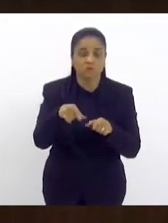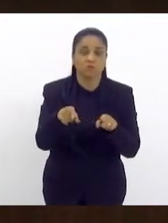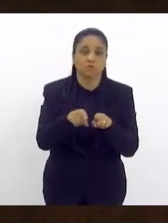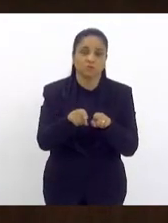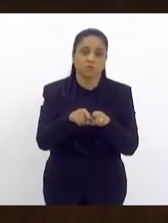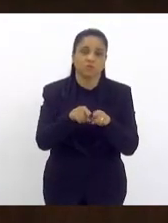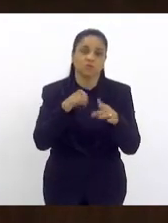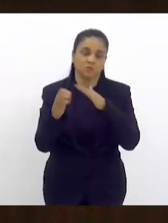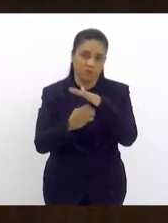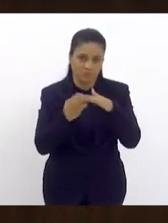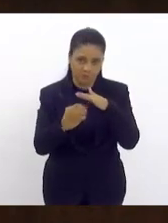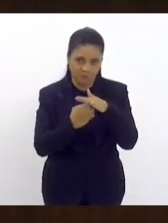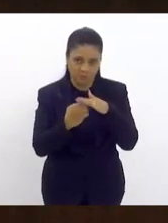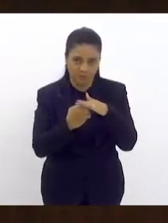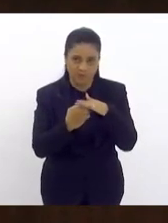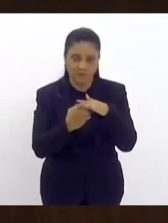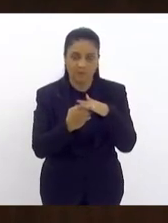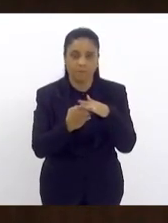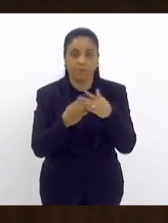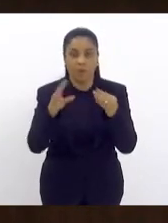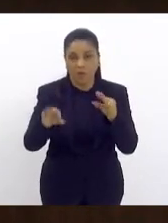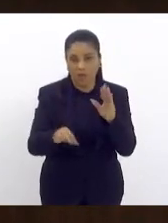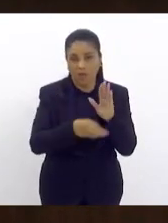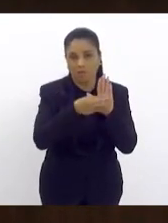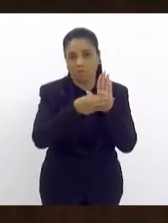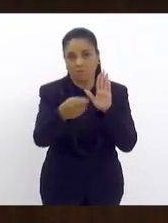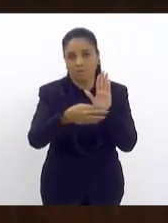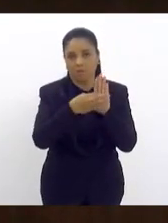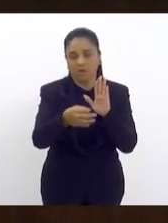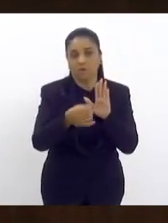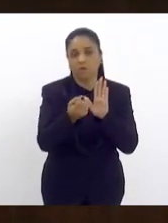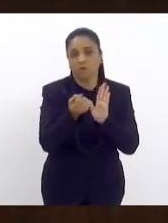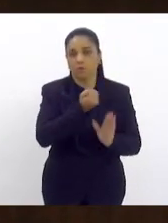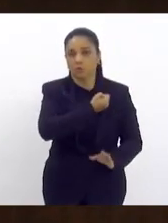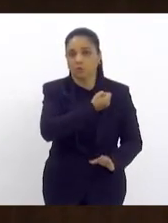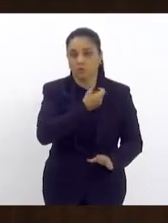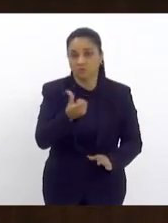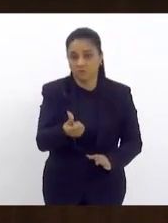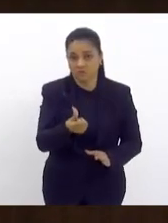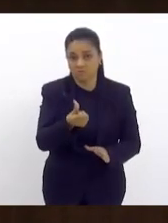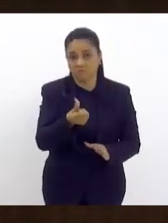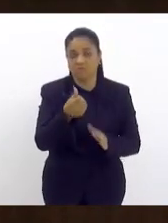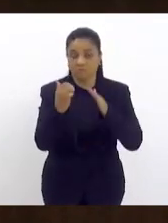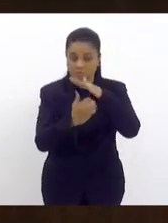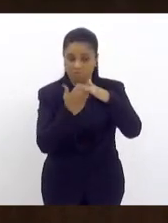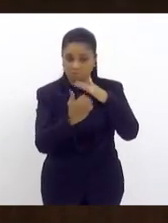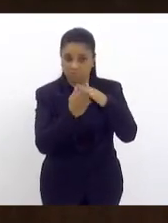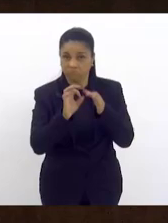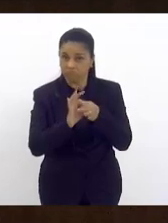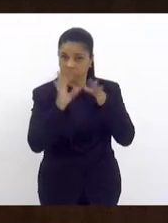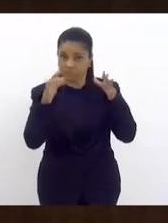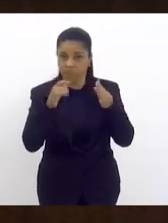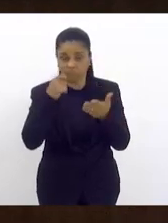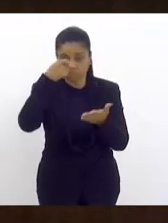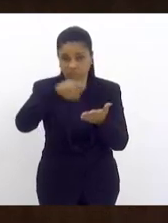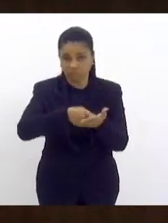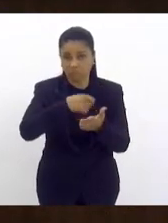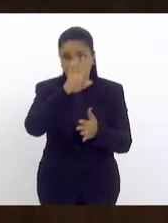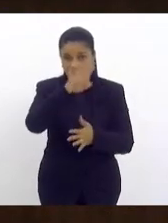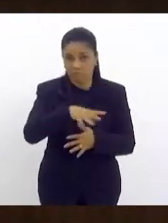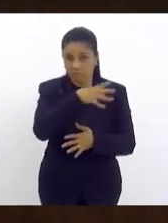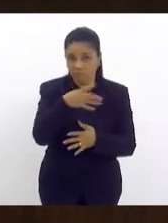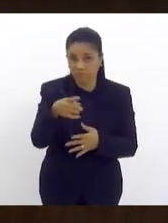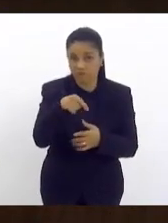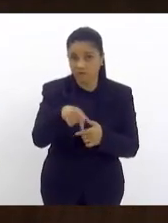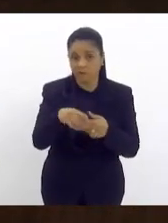então por exemplo a emenda número 6 autoriza as empresas a cobrarem pela agendamento e essa emenda que está